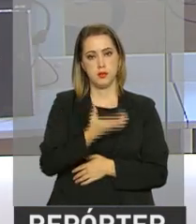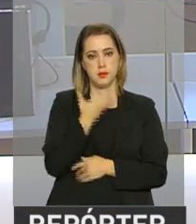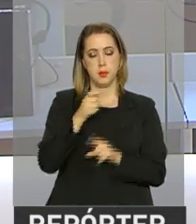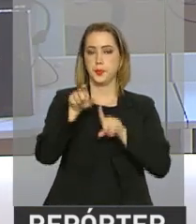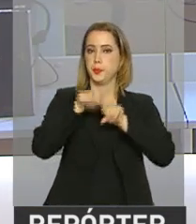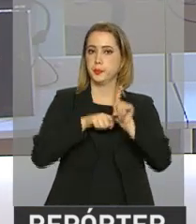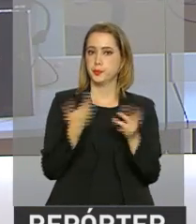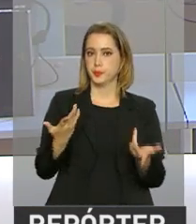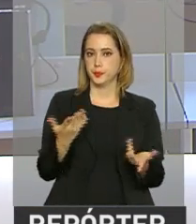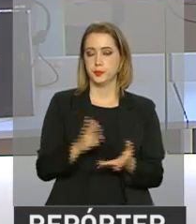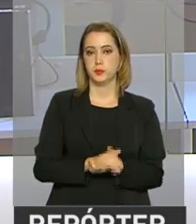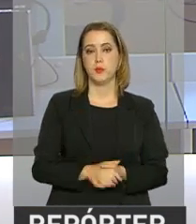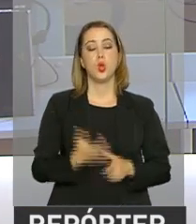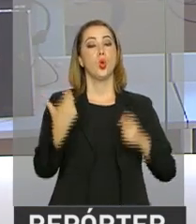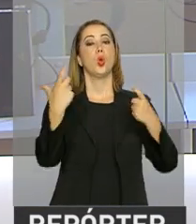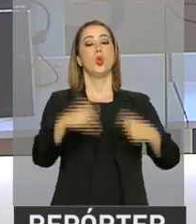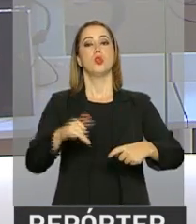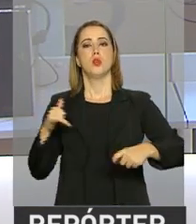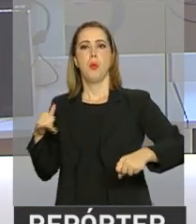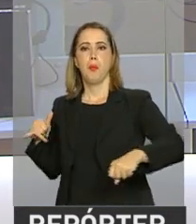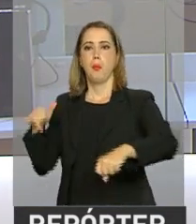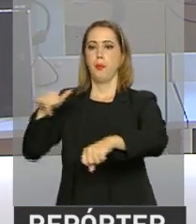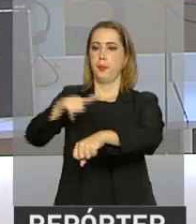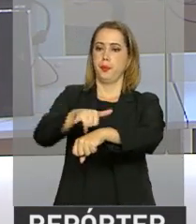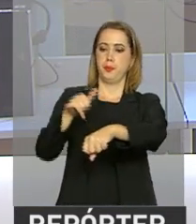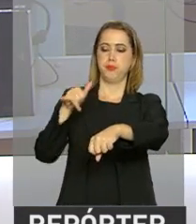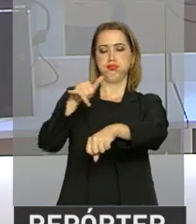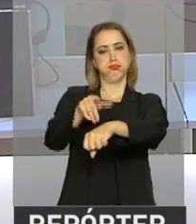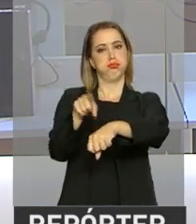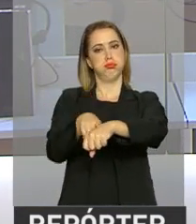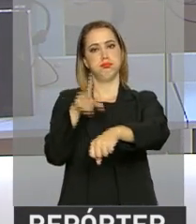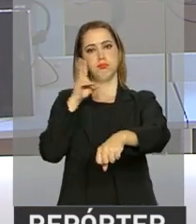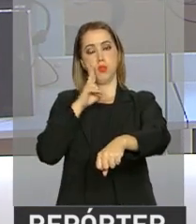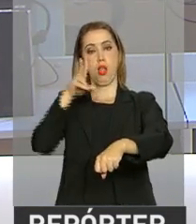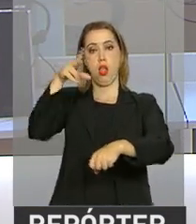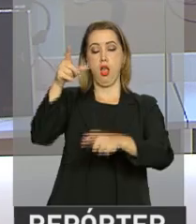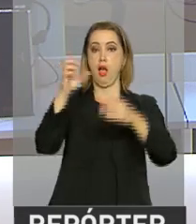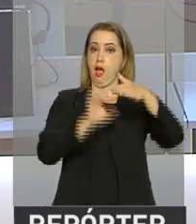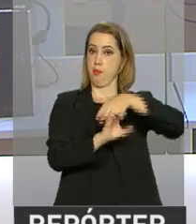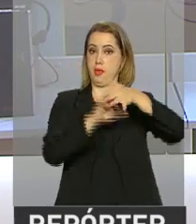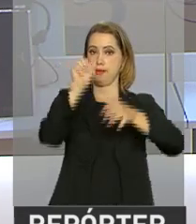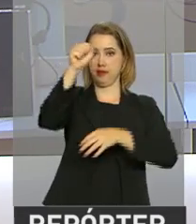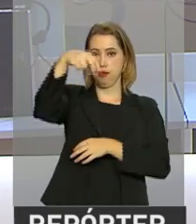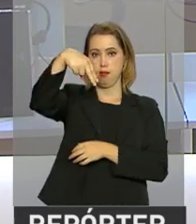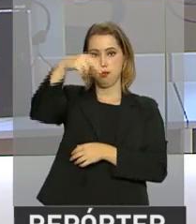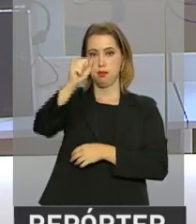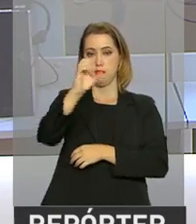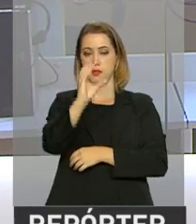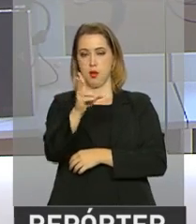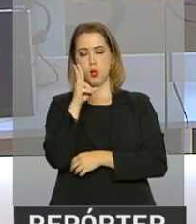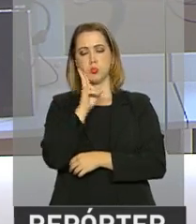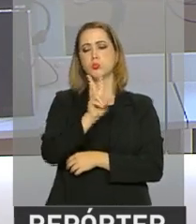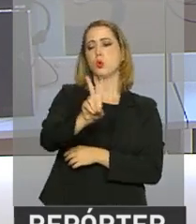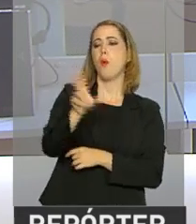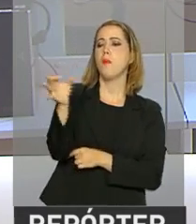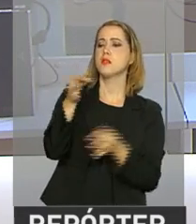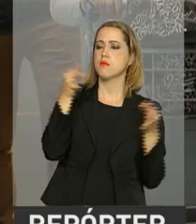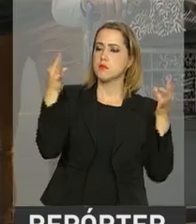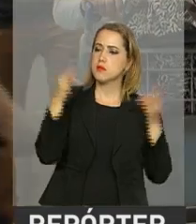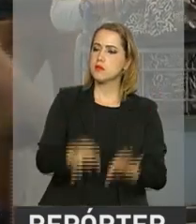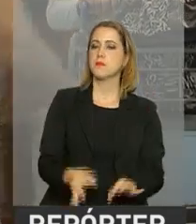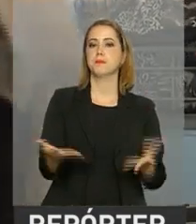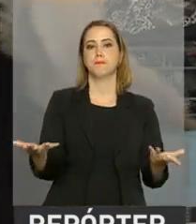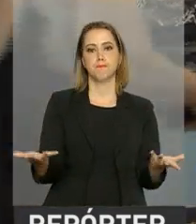nos aeroportos anak está de olho na prestação dos serviços das companhias aéreas tudo para garantir uma viagem tranquila pro